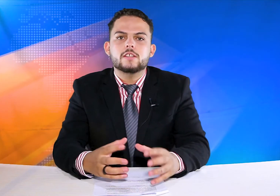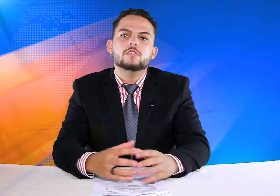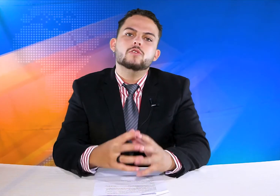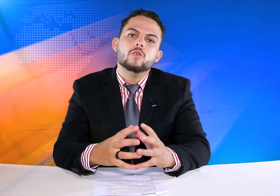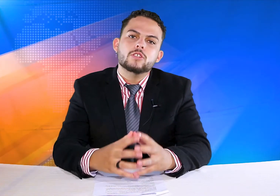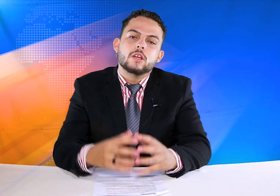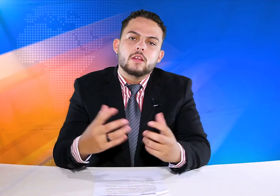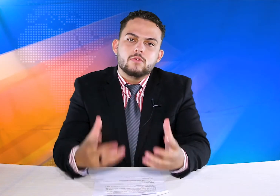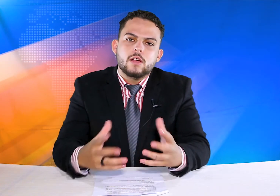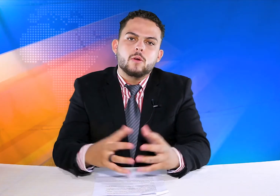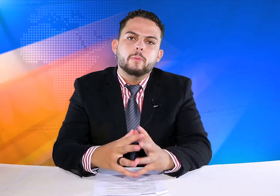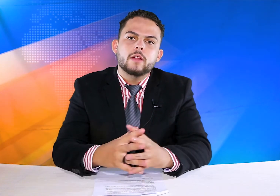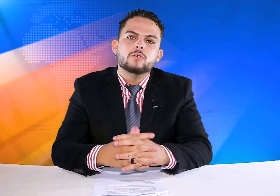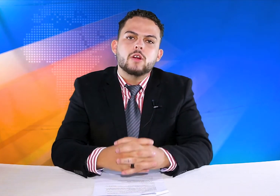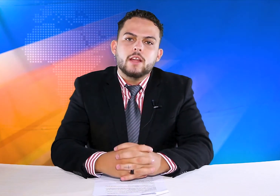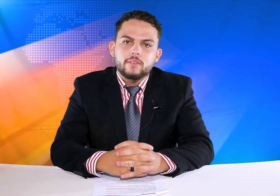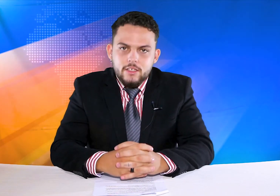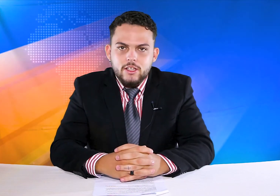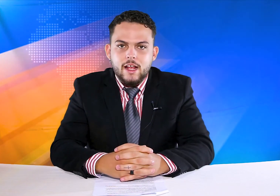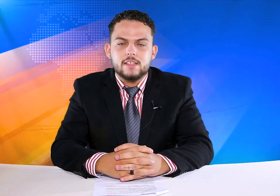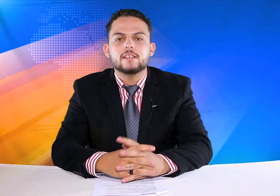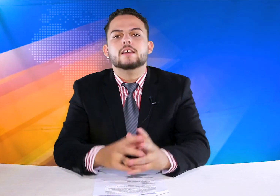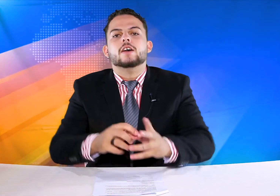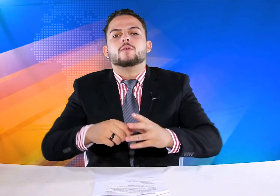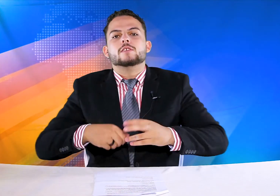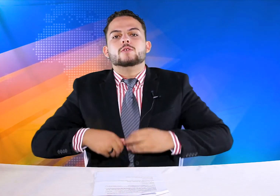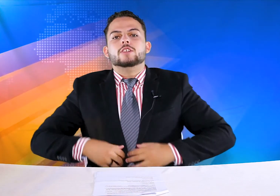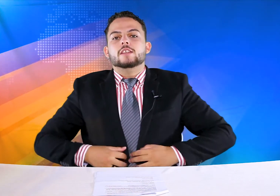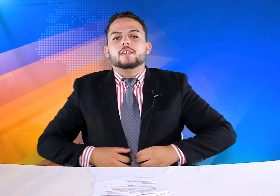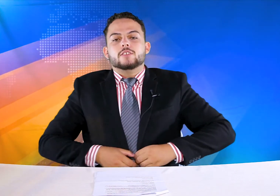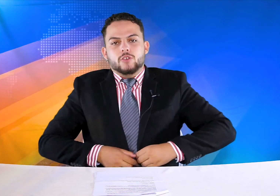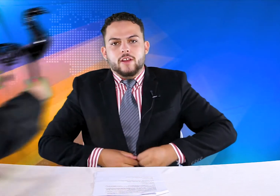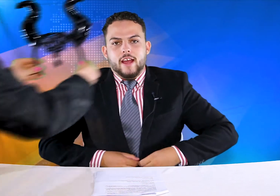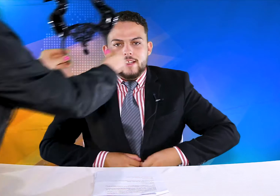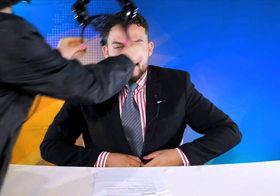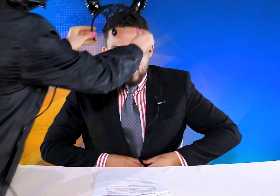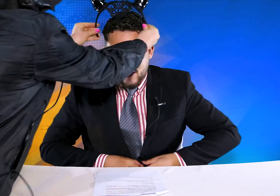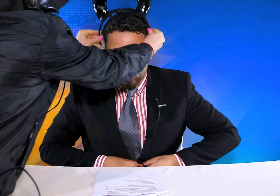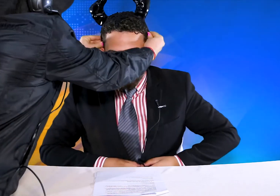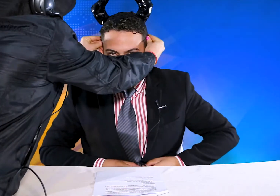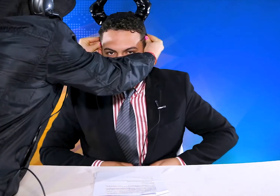as notícias de hoje. Nos acompanhe no Jornal Dentro de Casa com as notícias de